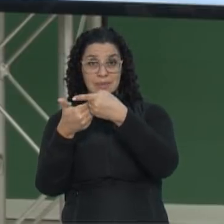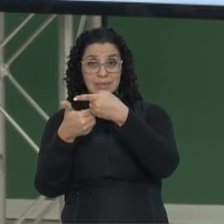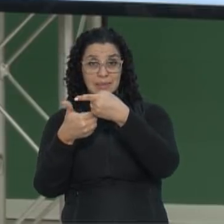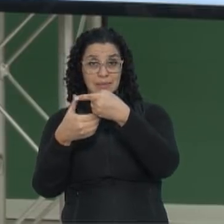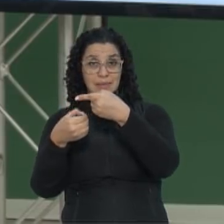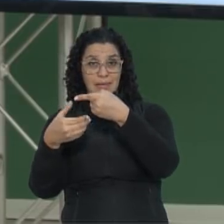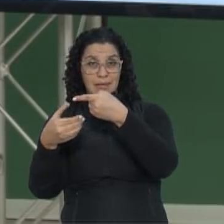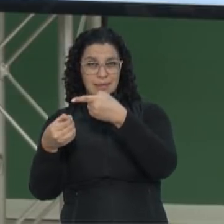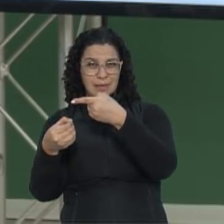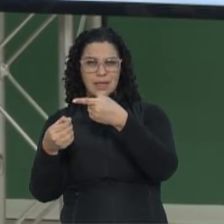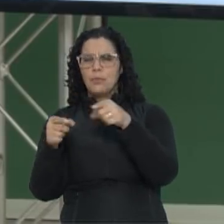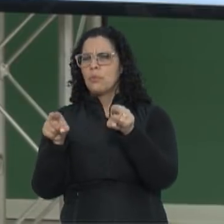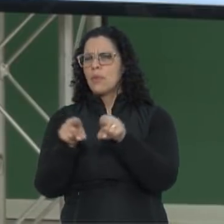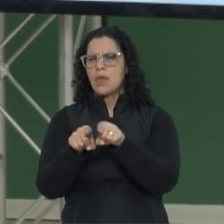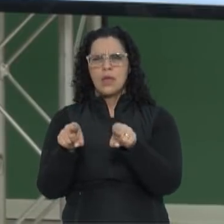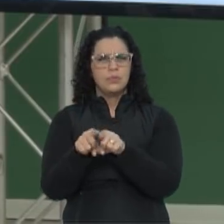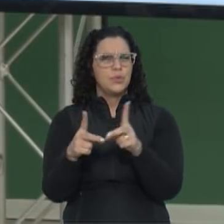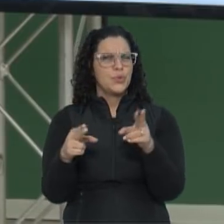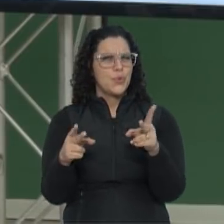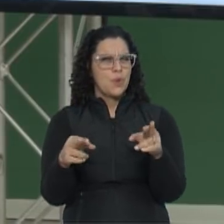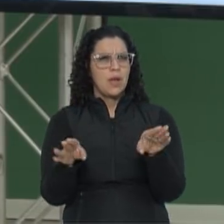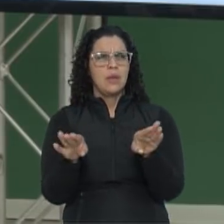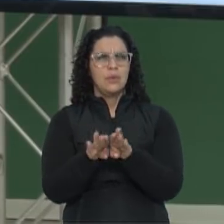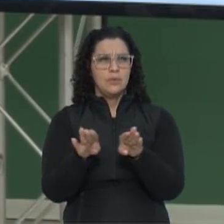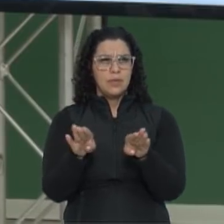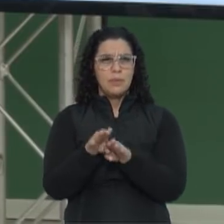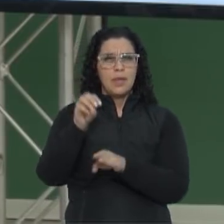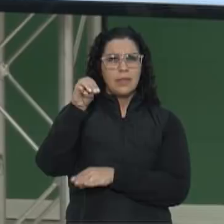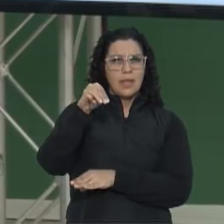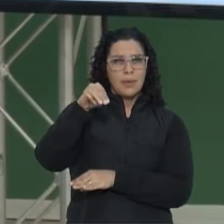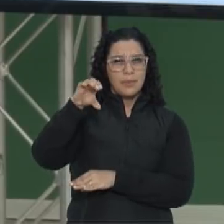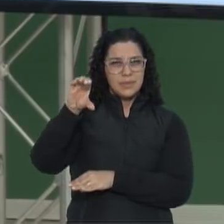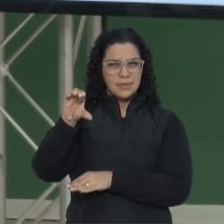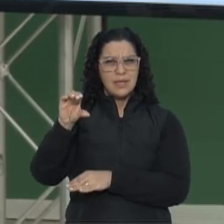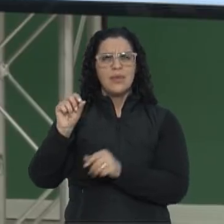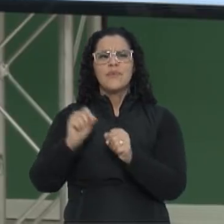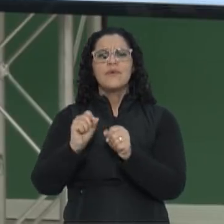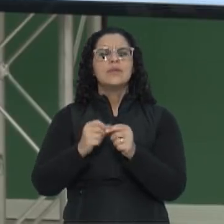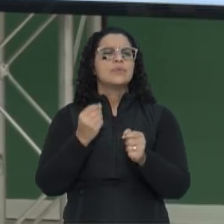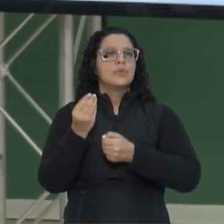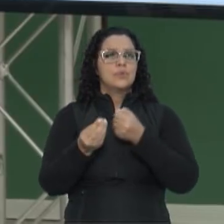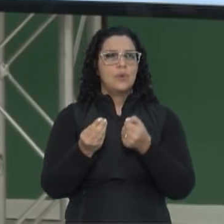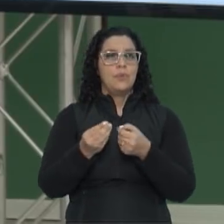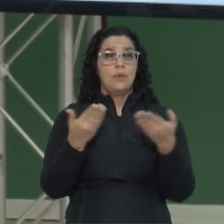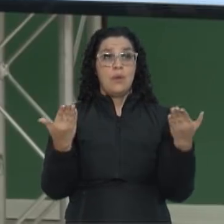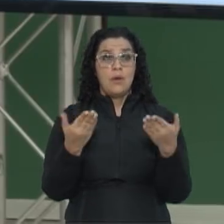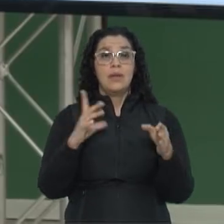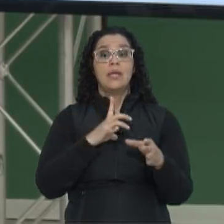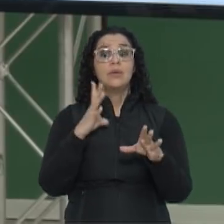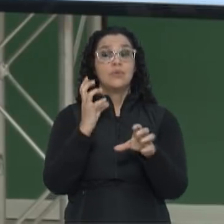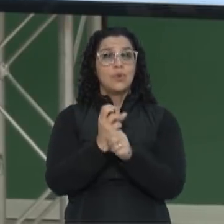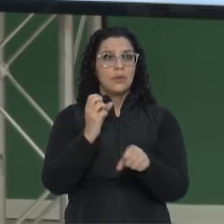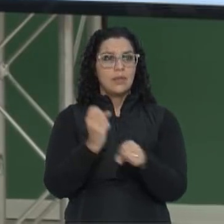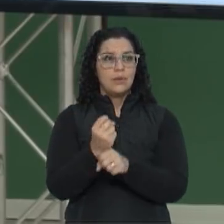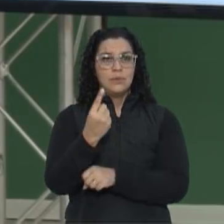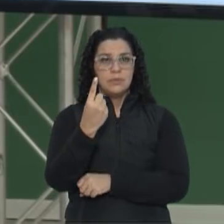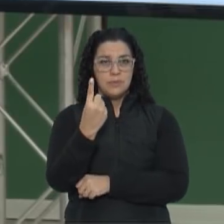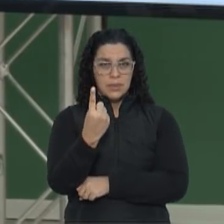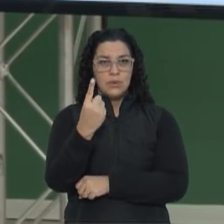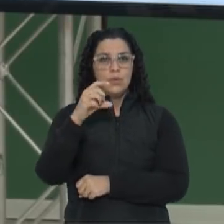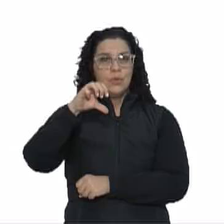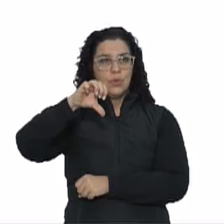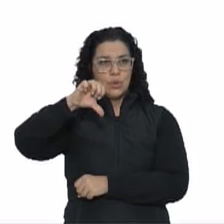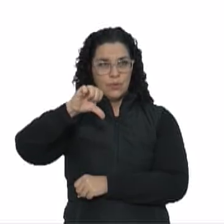Pegando a mesma ideia, fração equivalente ou MMC, né? Posso fazer, eu vou ter o quê?